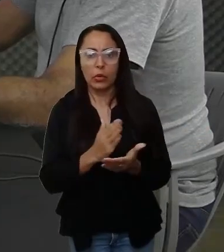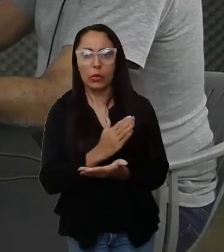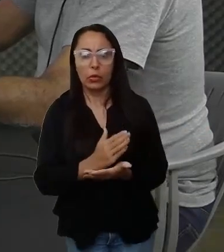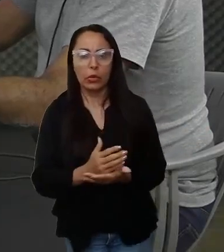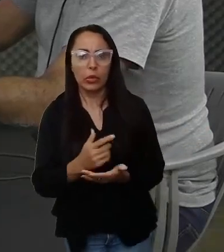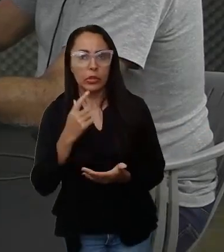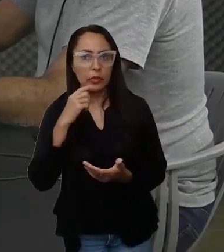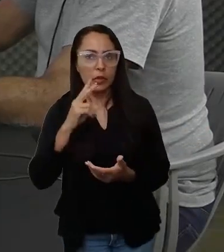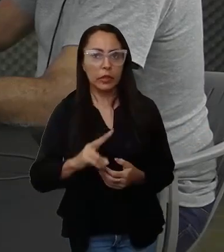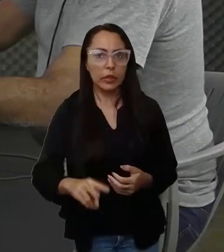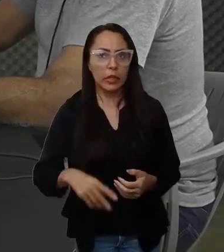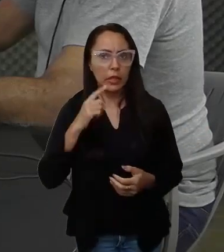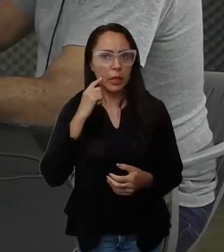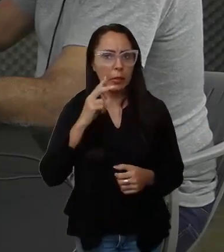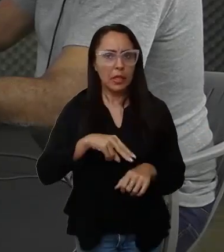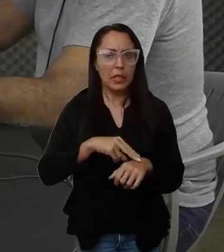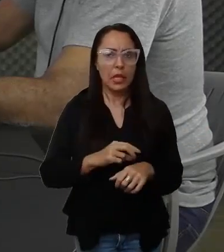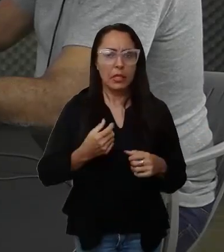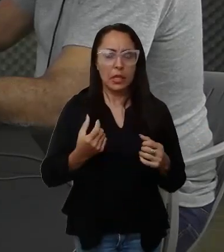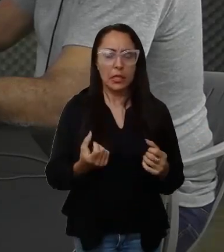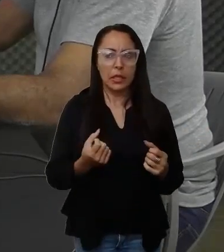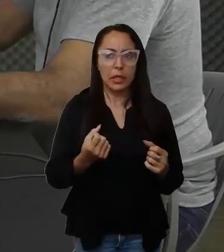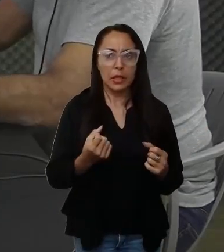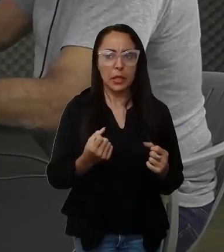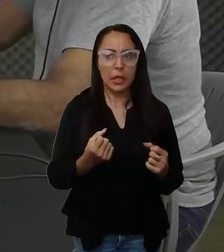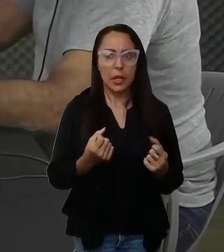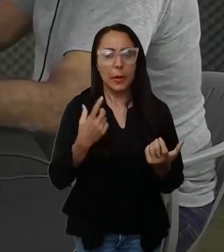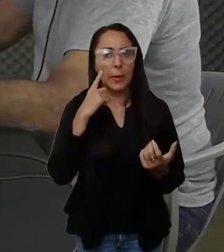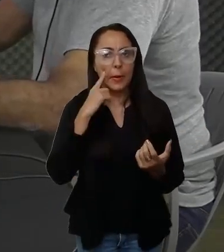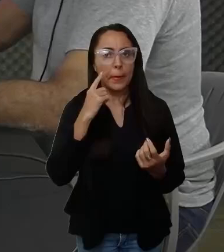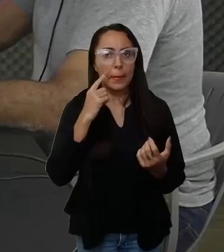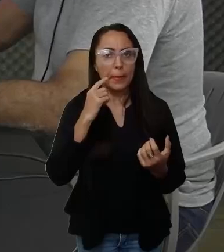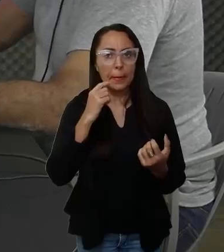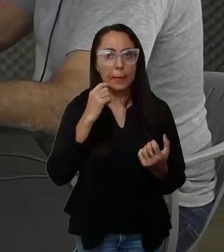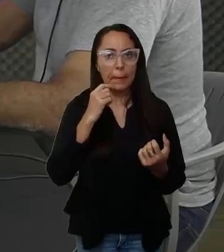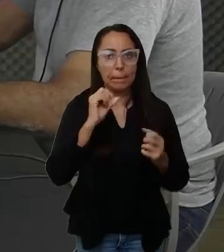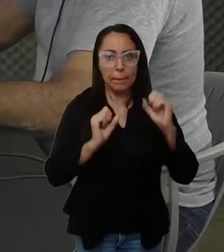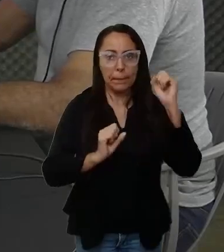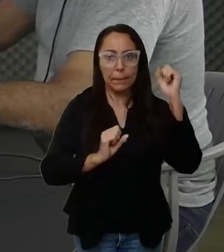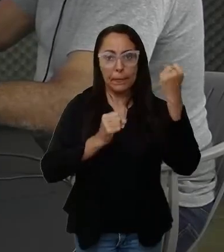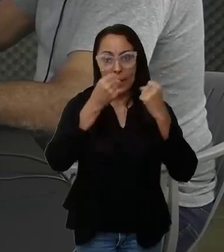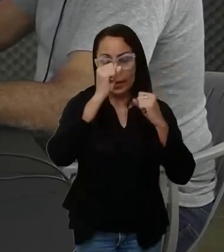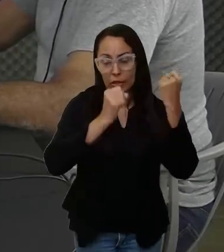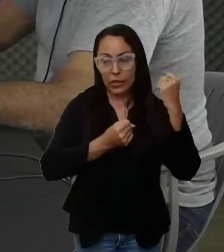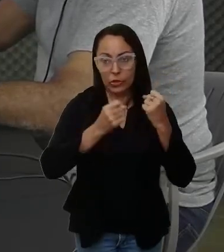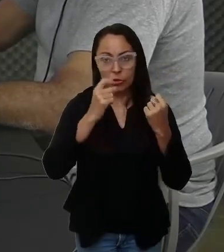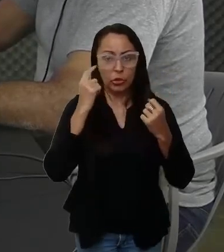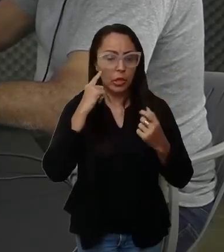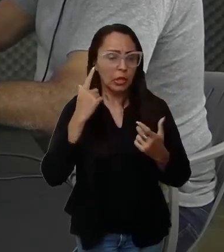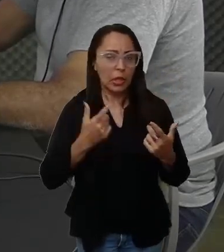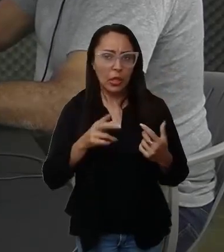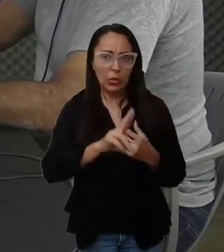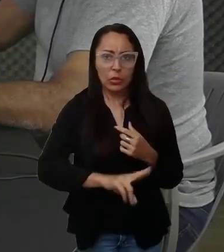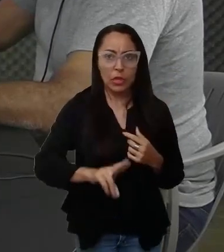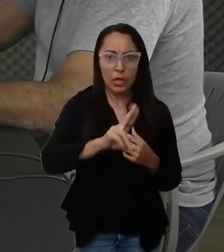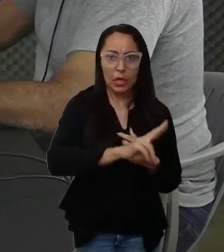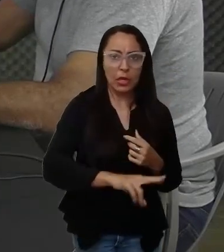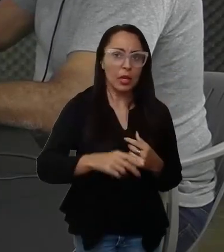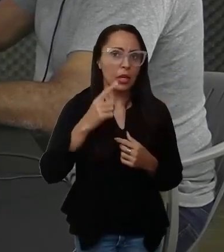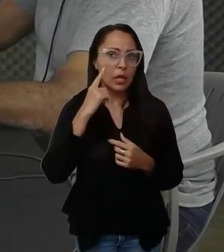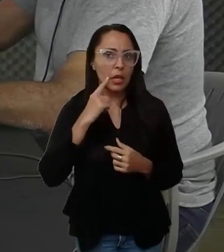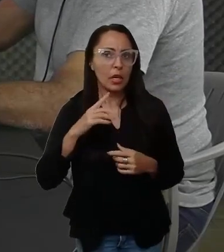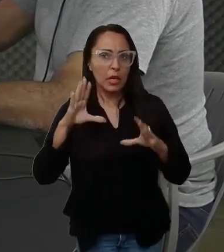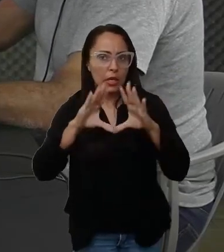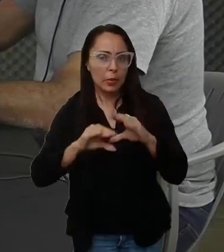a presença de máquinas que no passado eram utilizadas, como o caso das empilhadeiras, né? Então, que queimava o gás natural, o